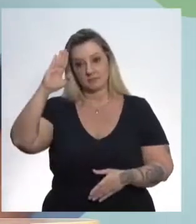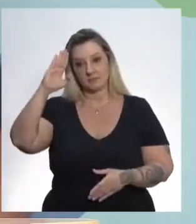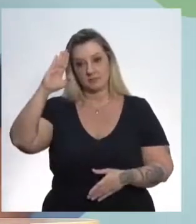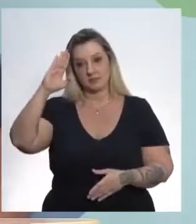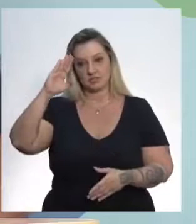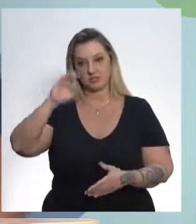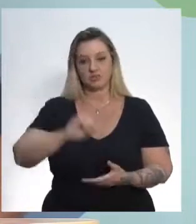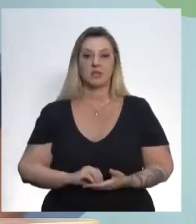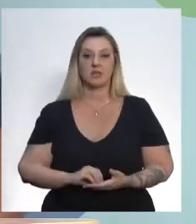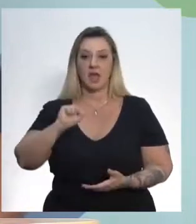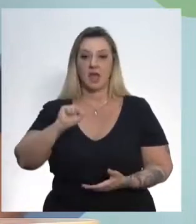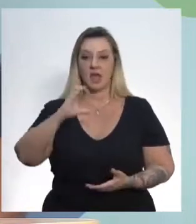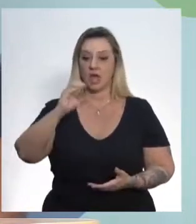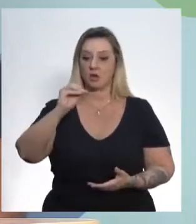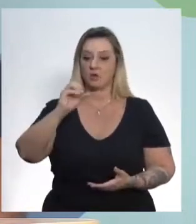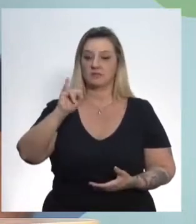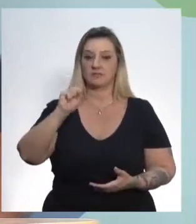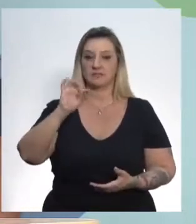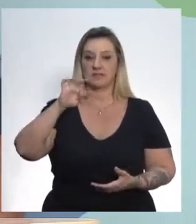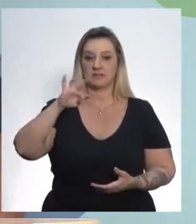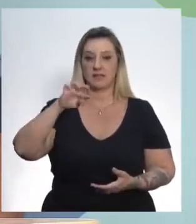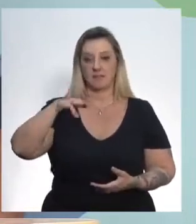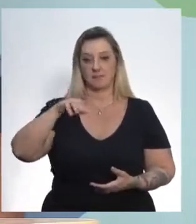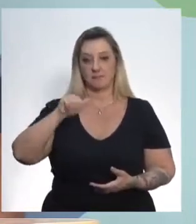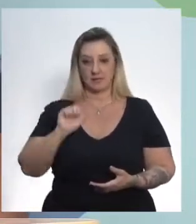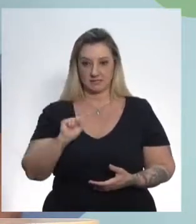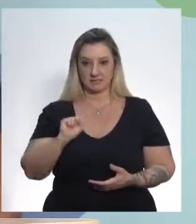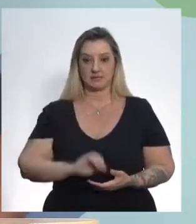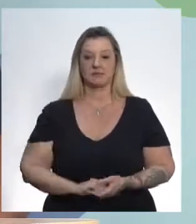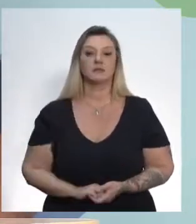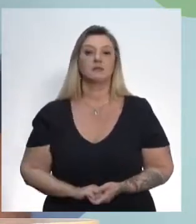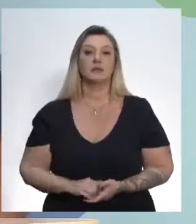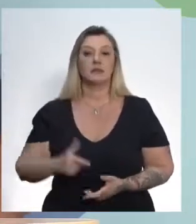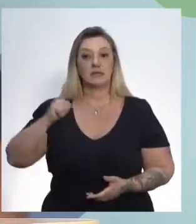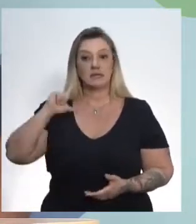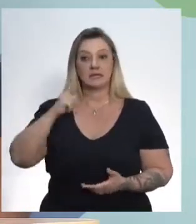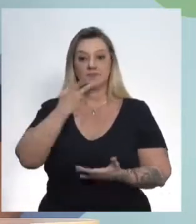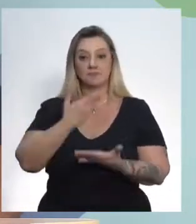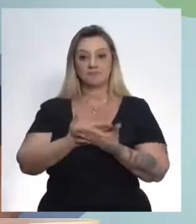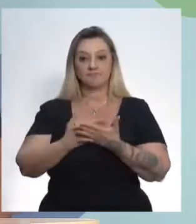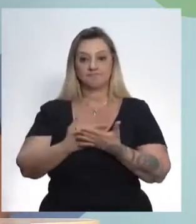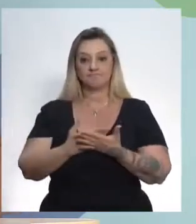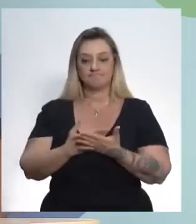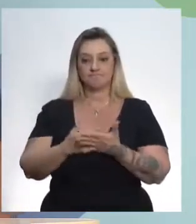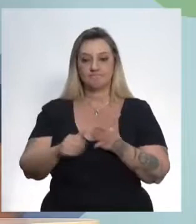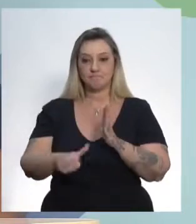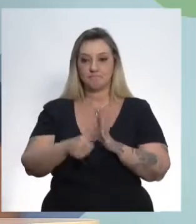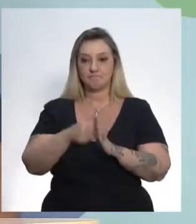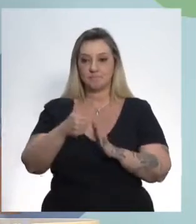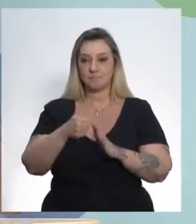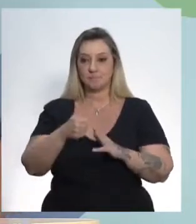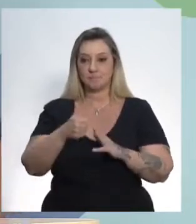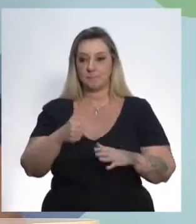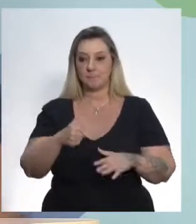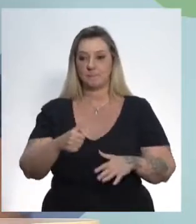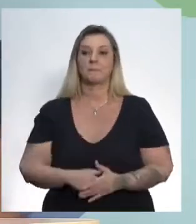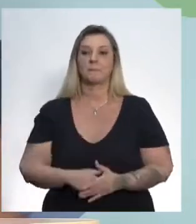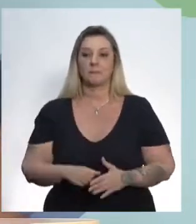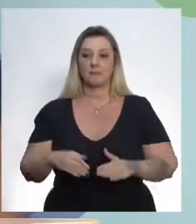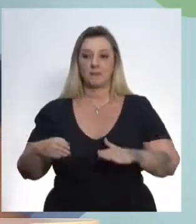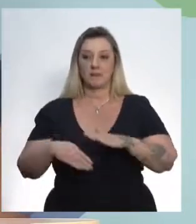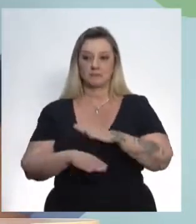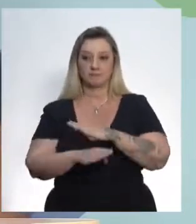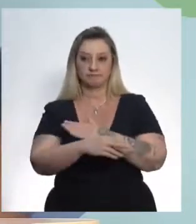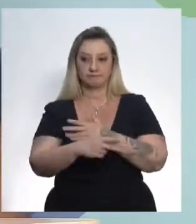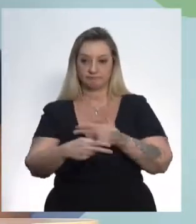ecossistemas. Antes de entrarmos aí na questão dos biomas, vamos ver aí os 3 principais ecossistemas que nós temos aqui no Brasil. O